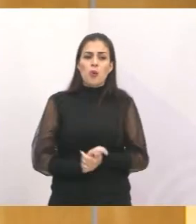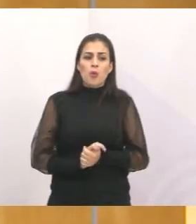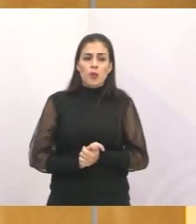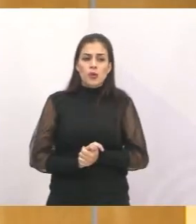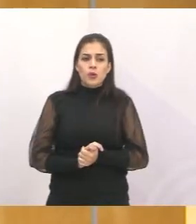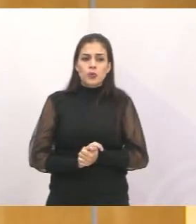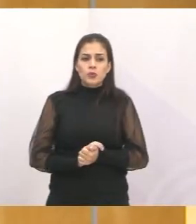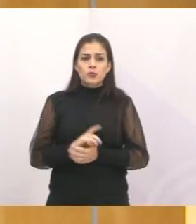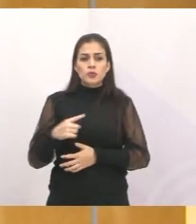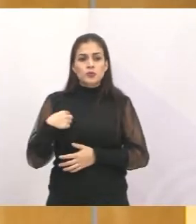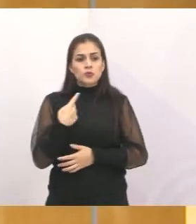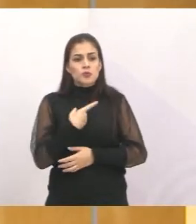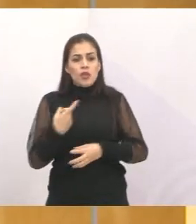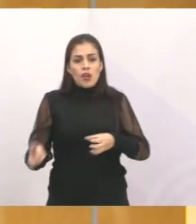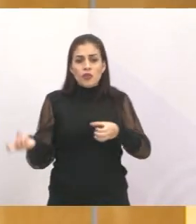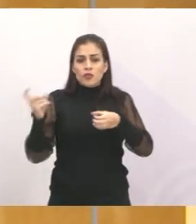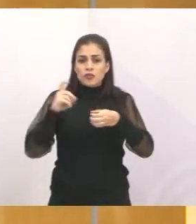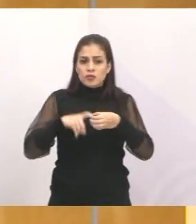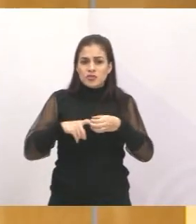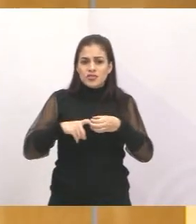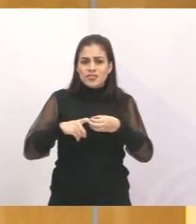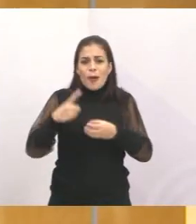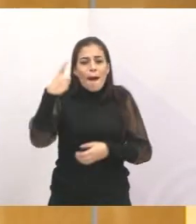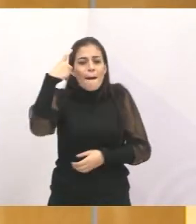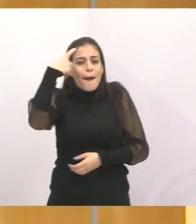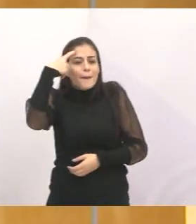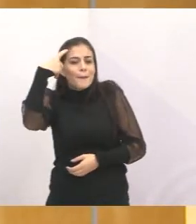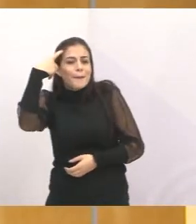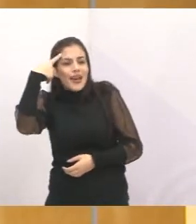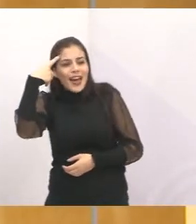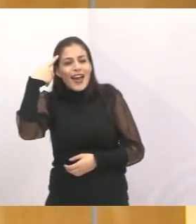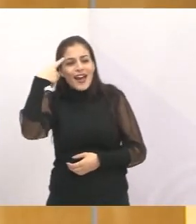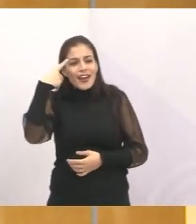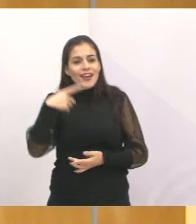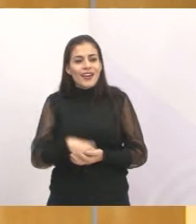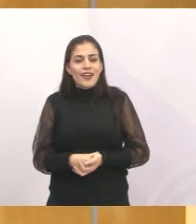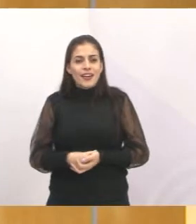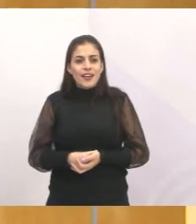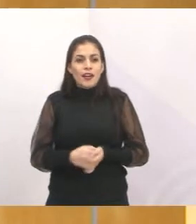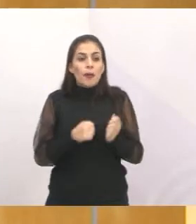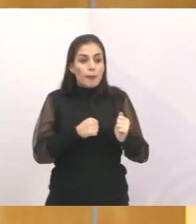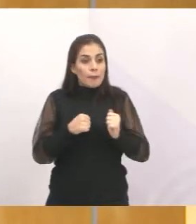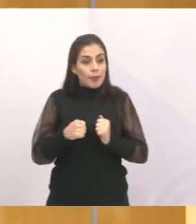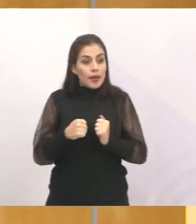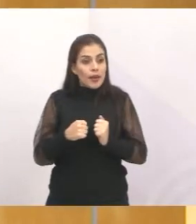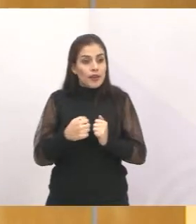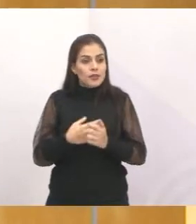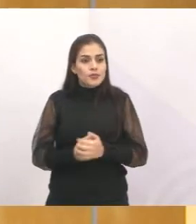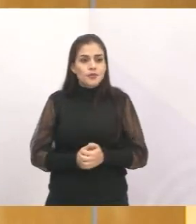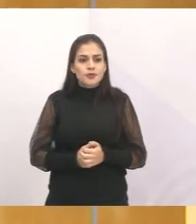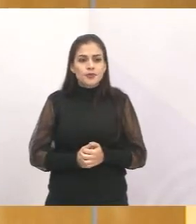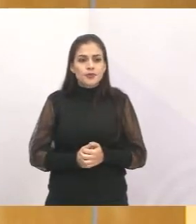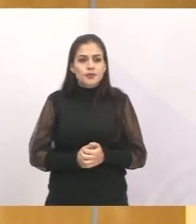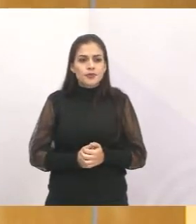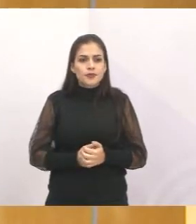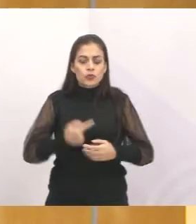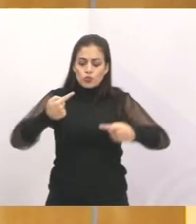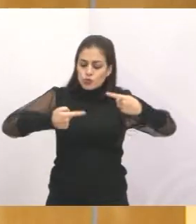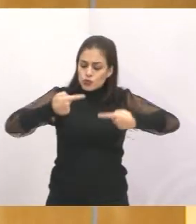gente voltou com muitas ideias e pudemos aqui até discutir de uma forma